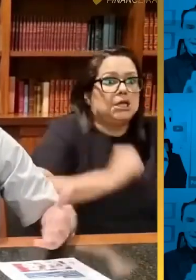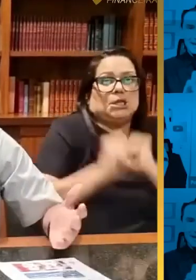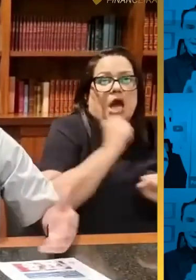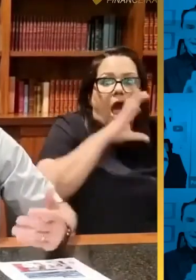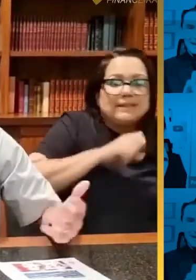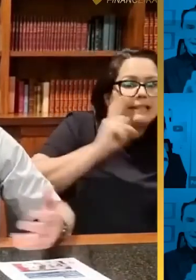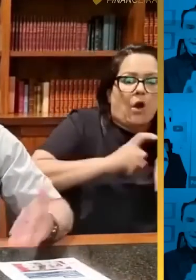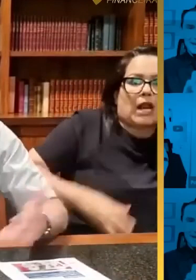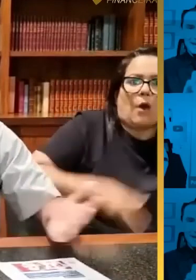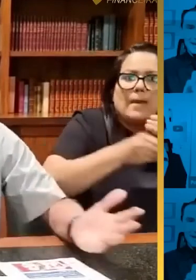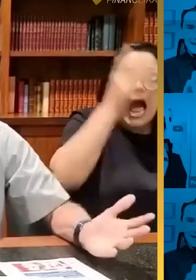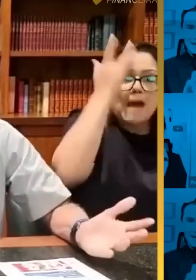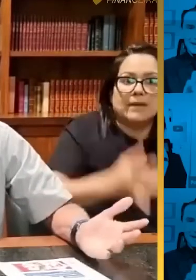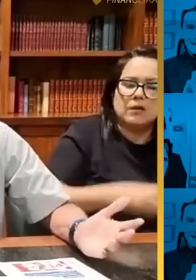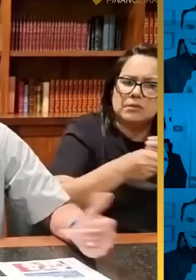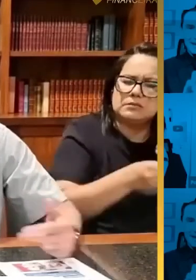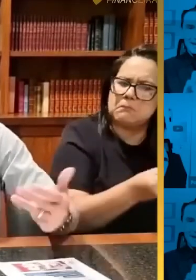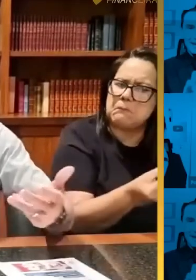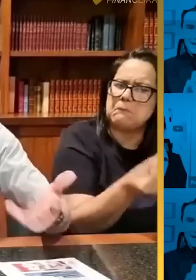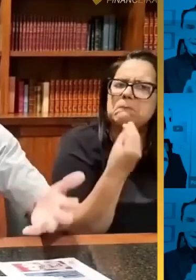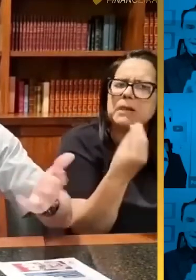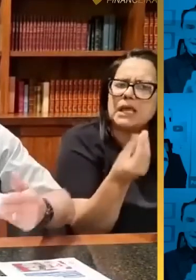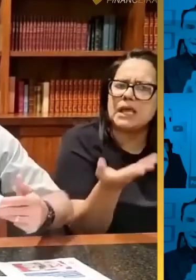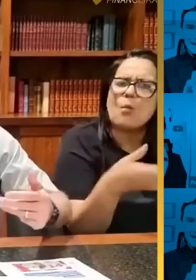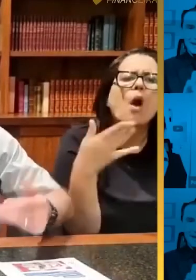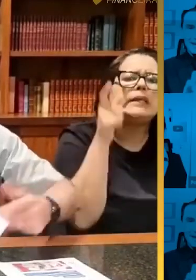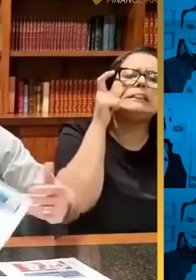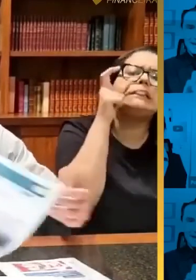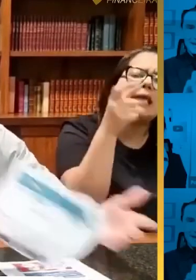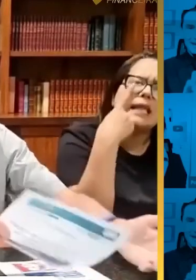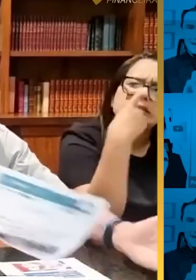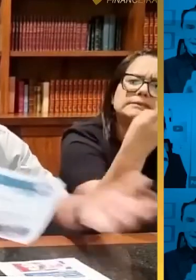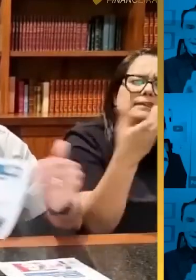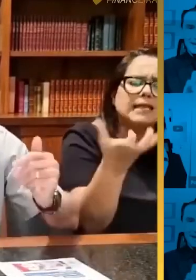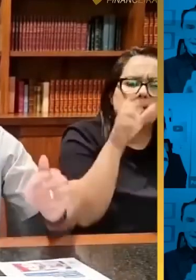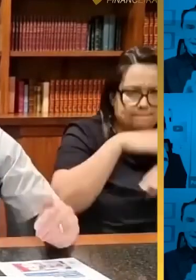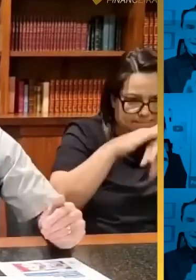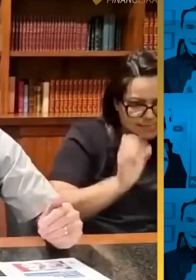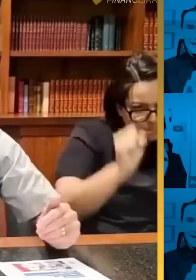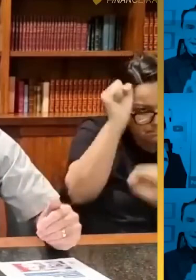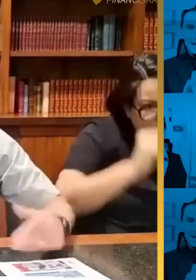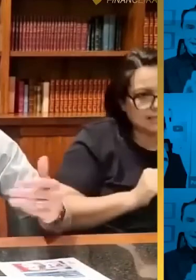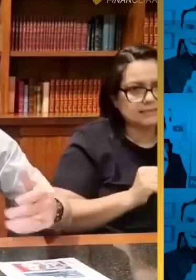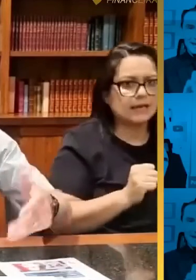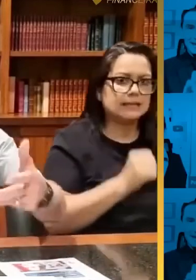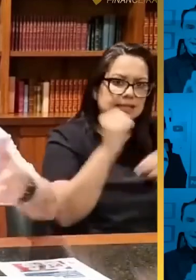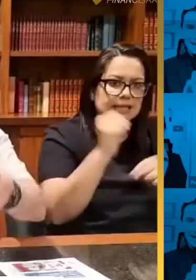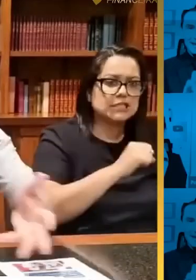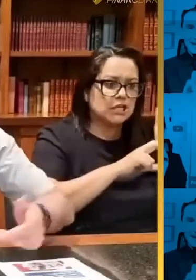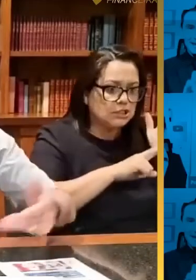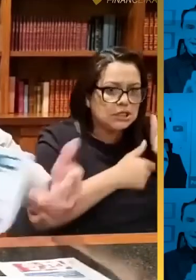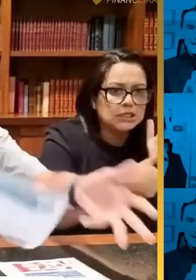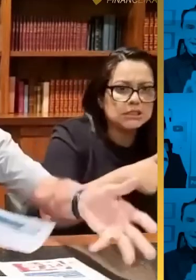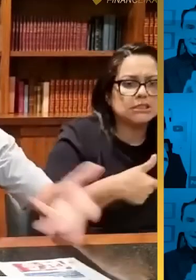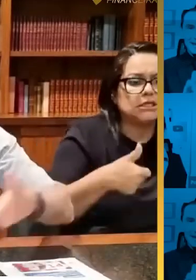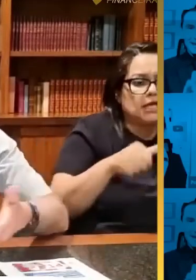para atender, eu não sei o quê, se é interesse da empresa, interesse de minoritários, interesse dos fundos de